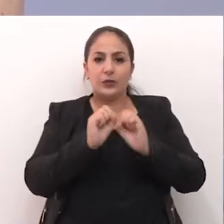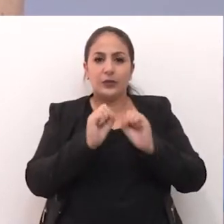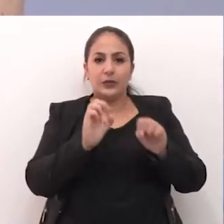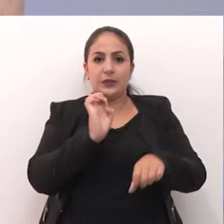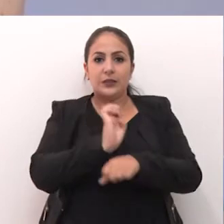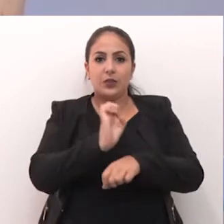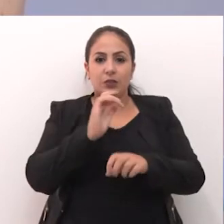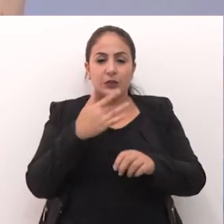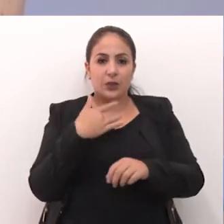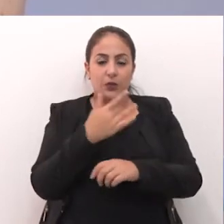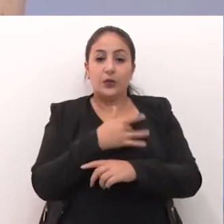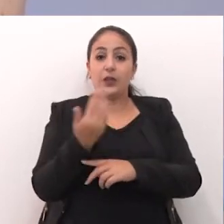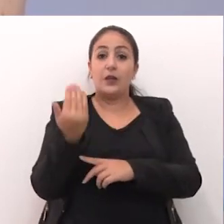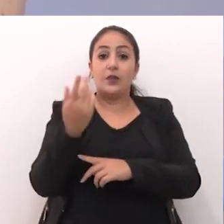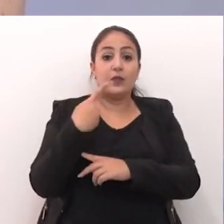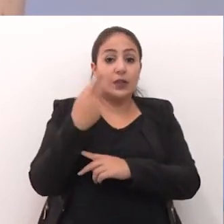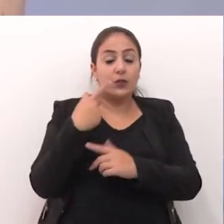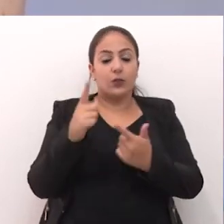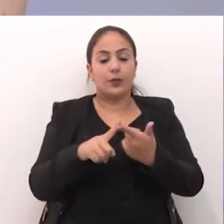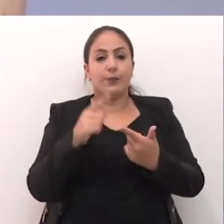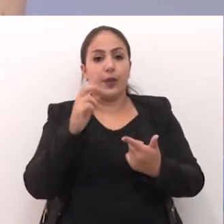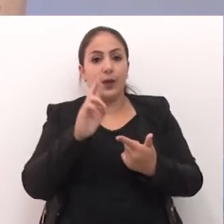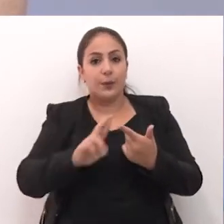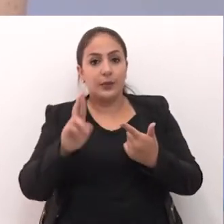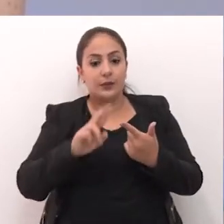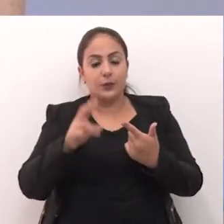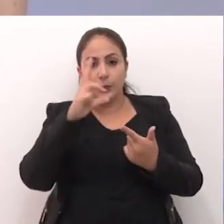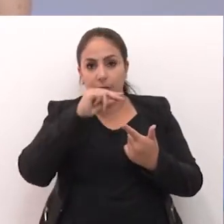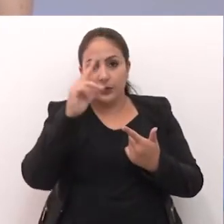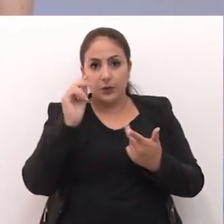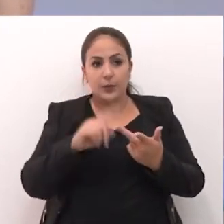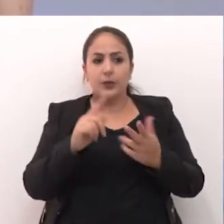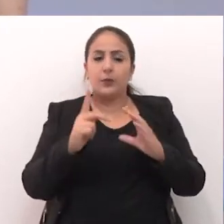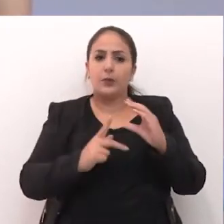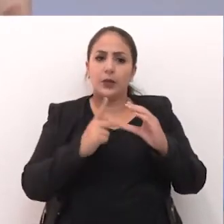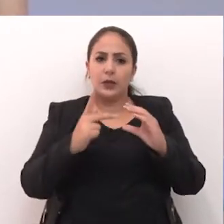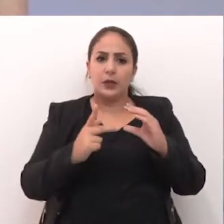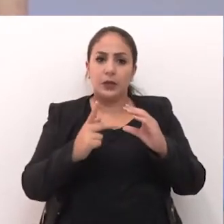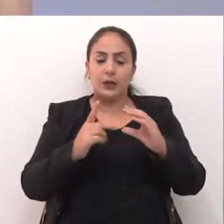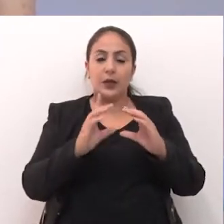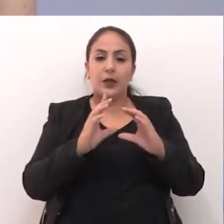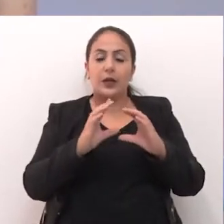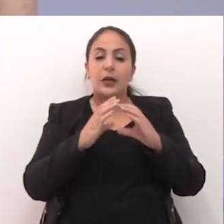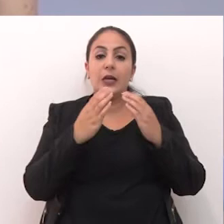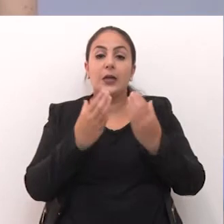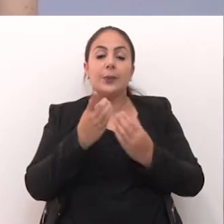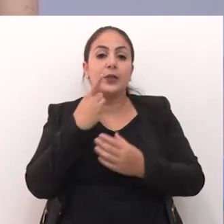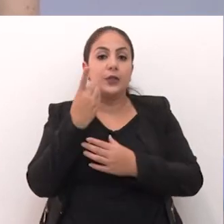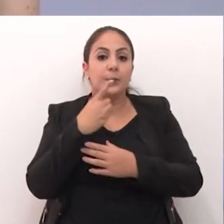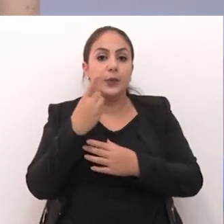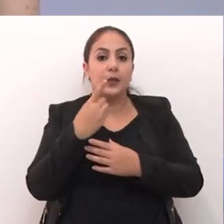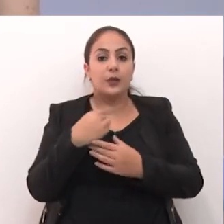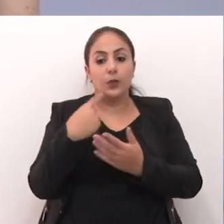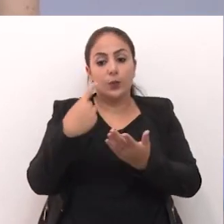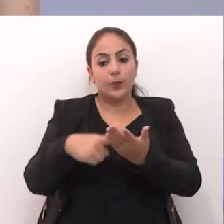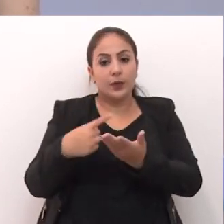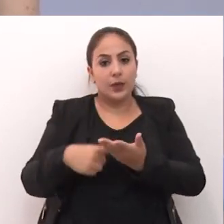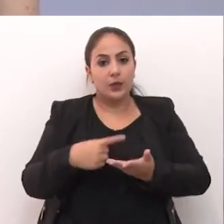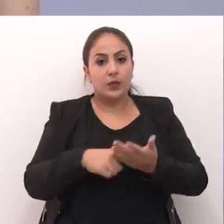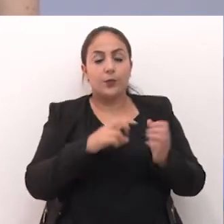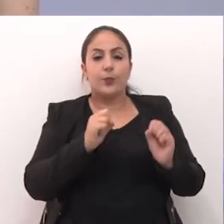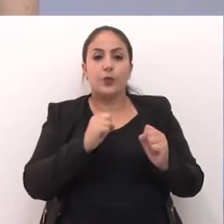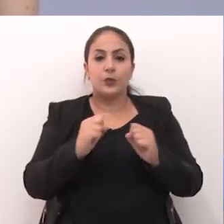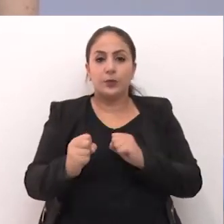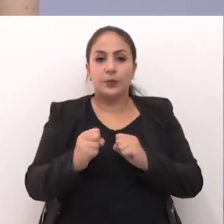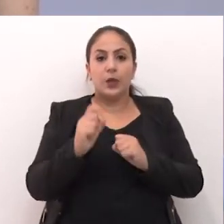Secretaria Estadual de Saúde, vereadores, representantes do Executivo e Câmara dos Deputados entraram em um